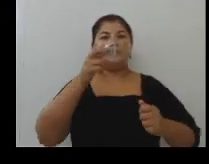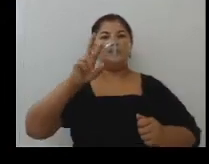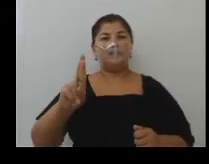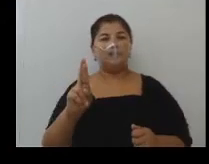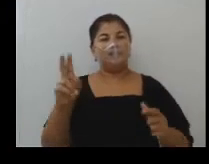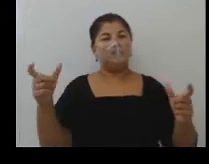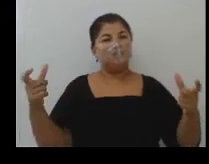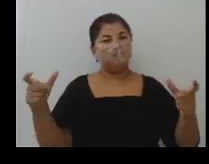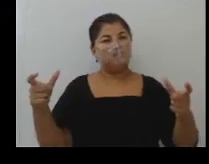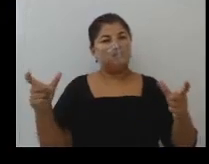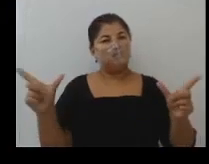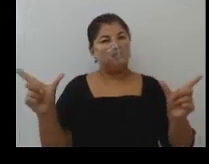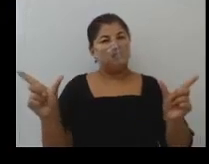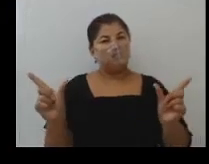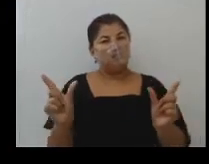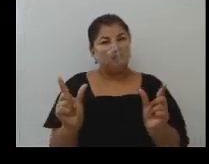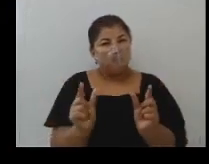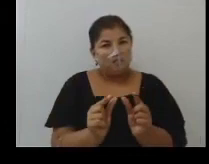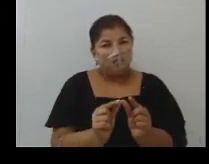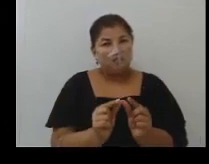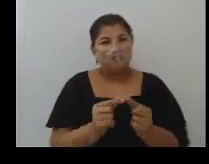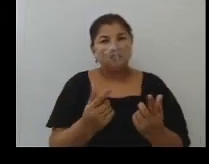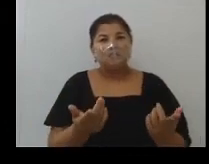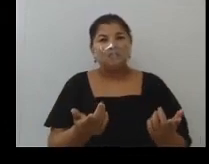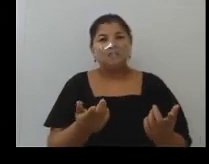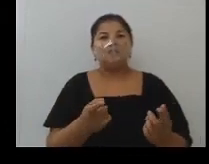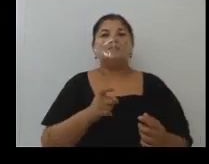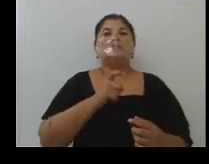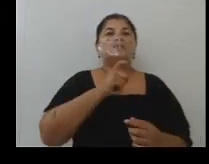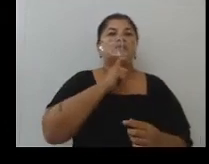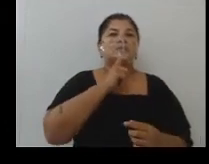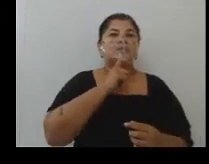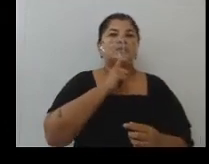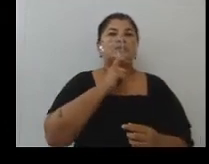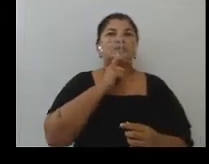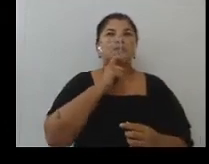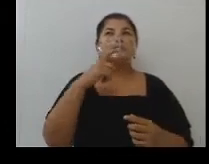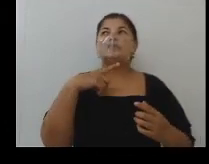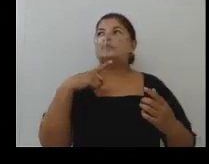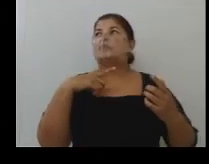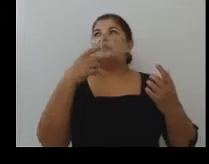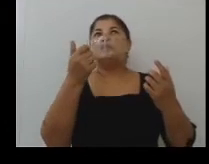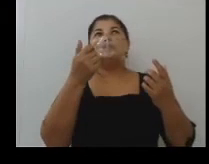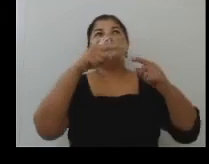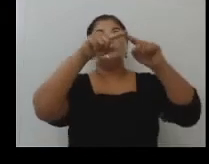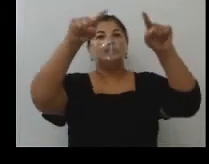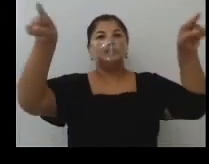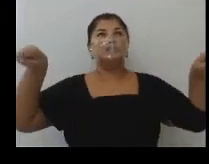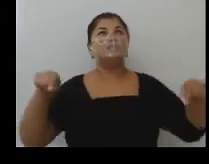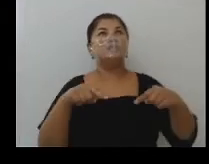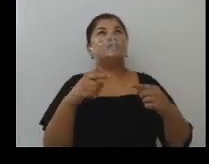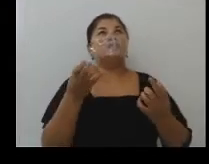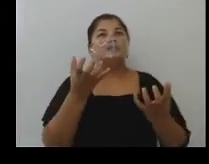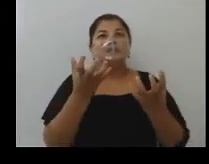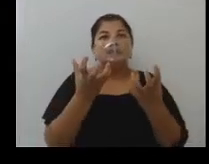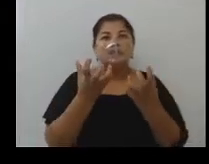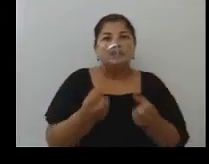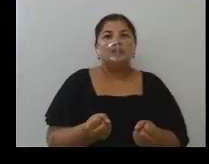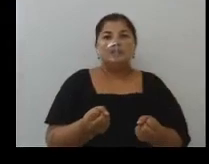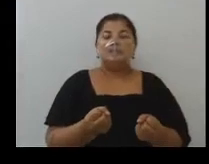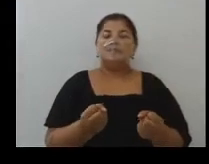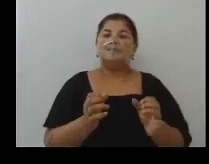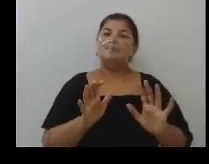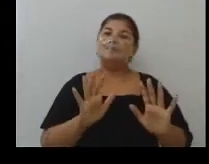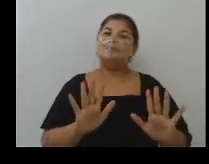Olha, isso é uma verdade. O ar-condicionado diminui a umidade, ele resseca. Mas não responde a minha